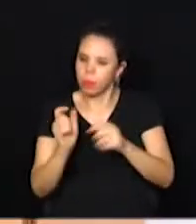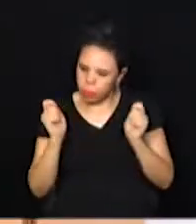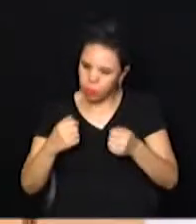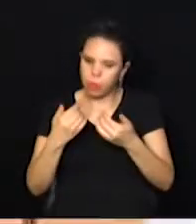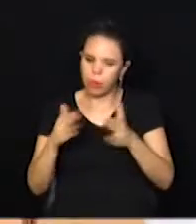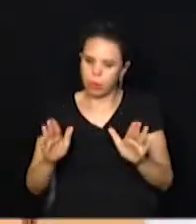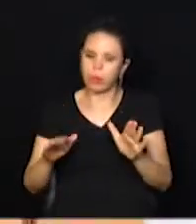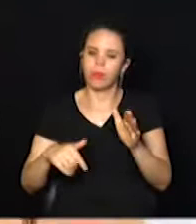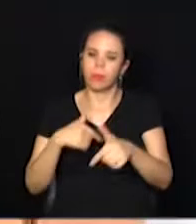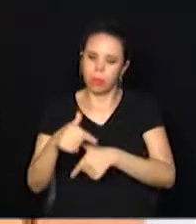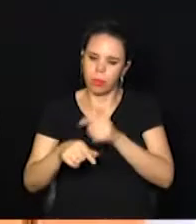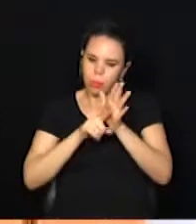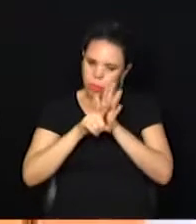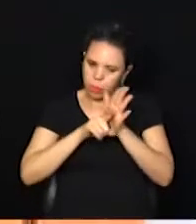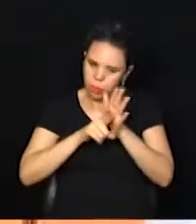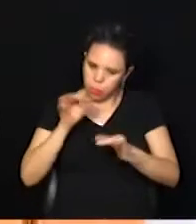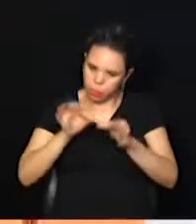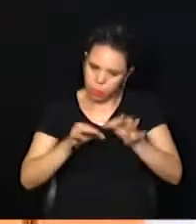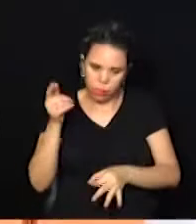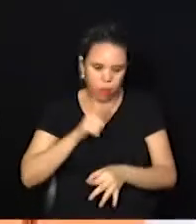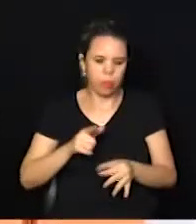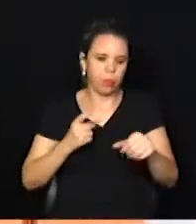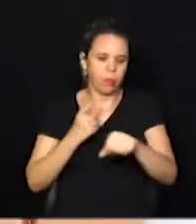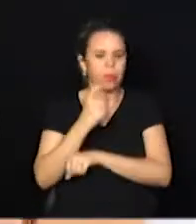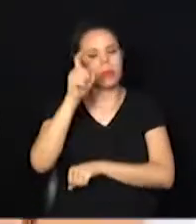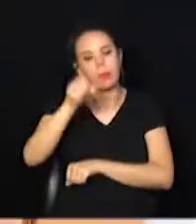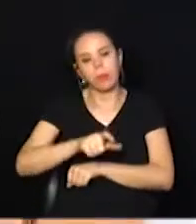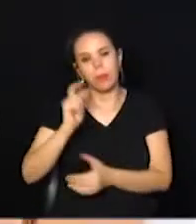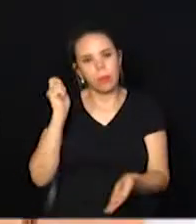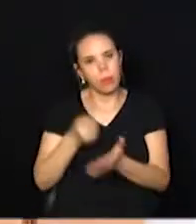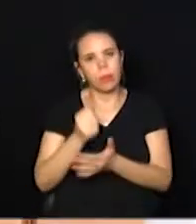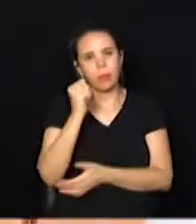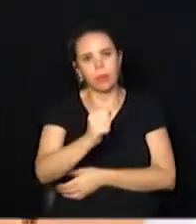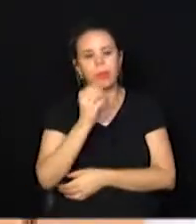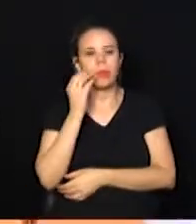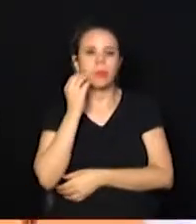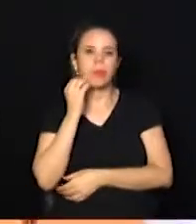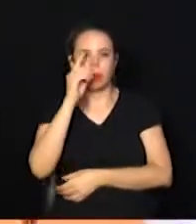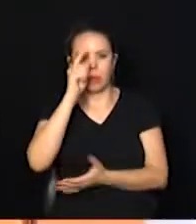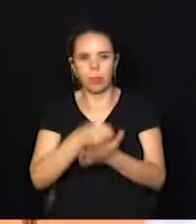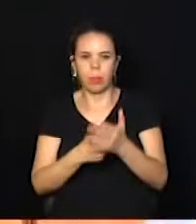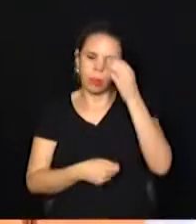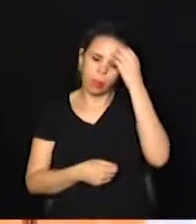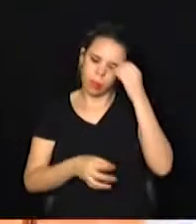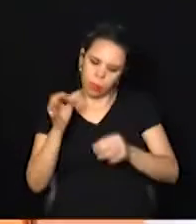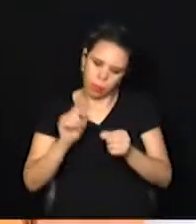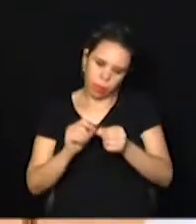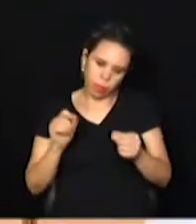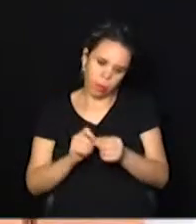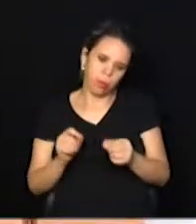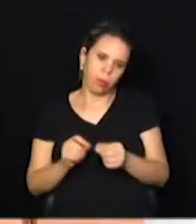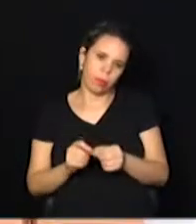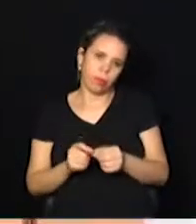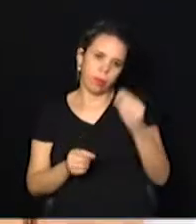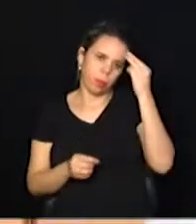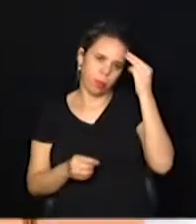o prosseguimento judicial para que, de fato, a gente descubra quem matou, quem foram os mandantes e que a justiça seja feita na